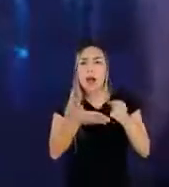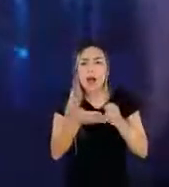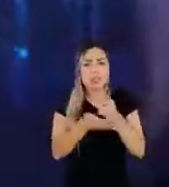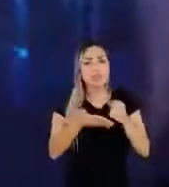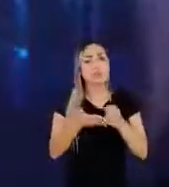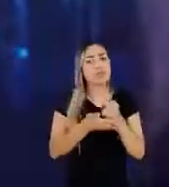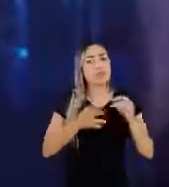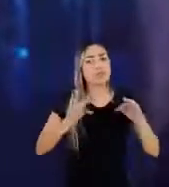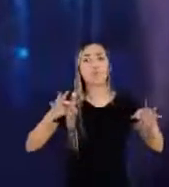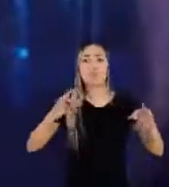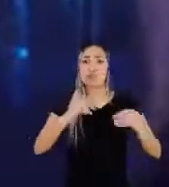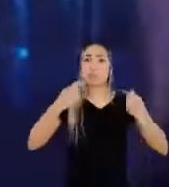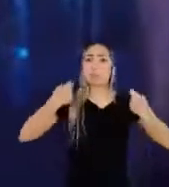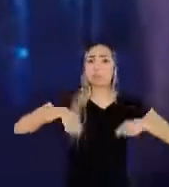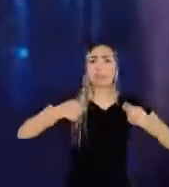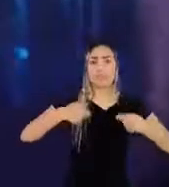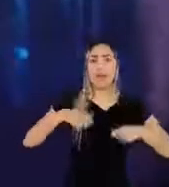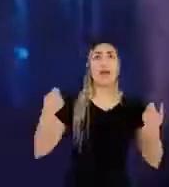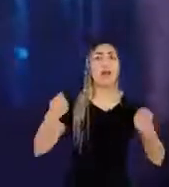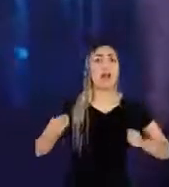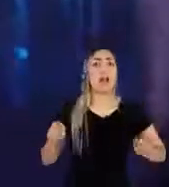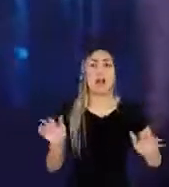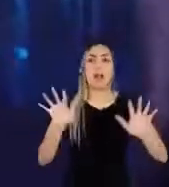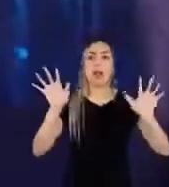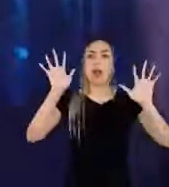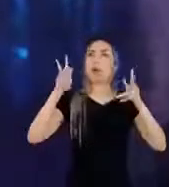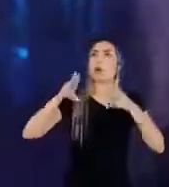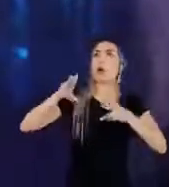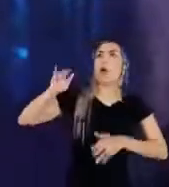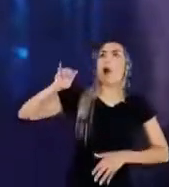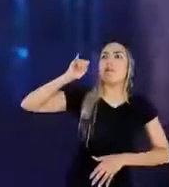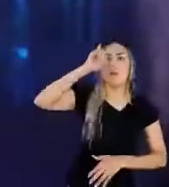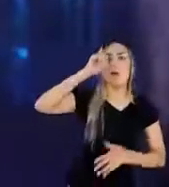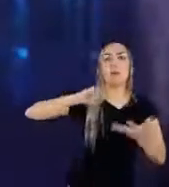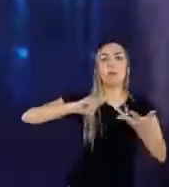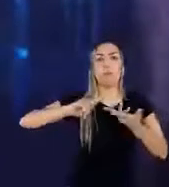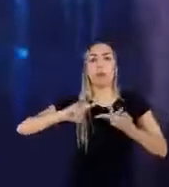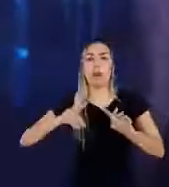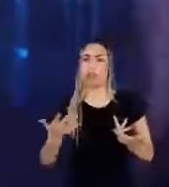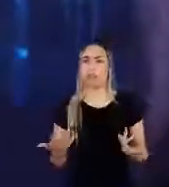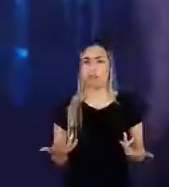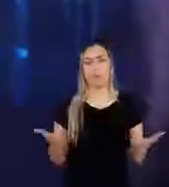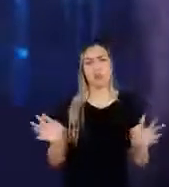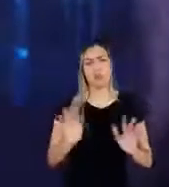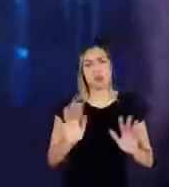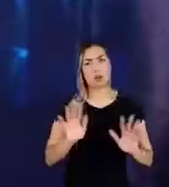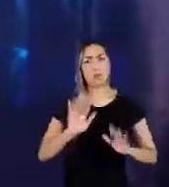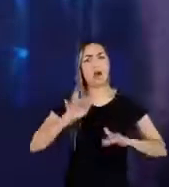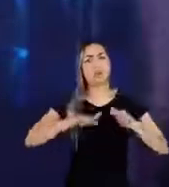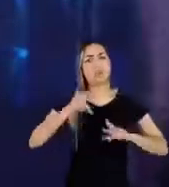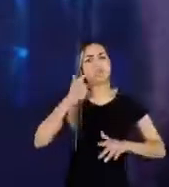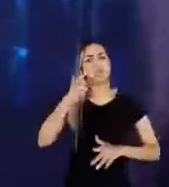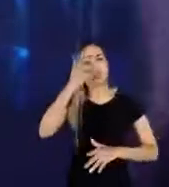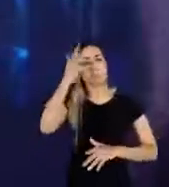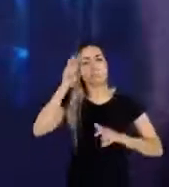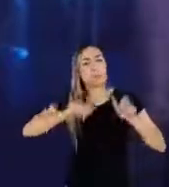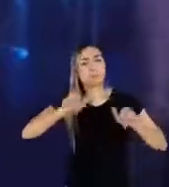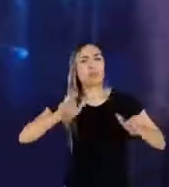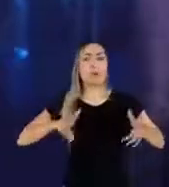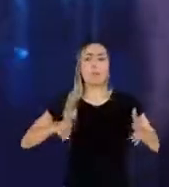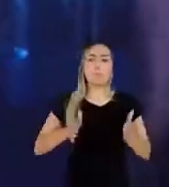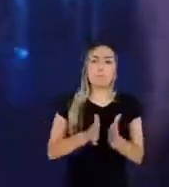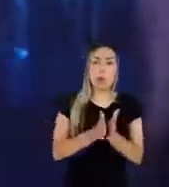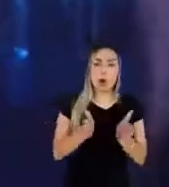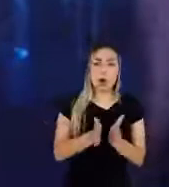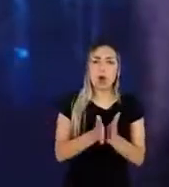Porque não só do ponto de vista das pessoas mais carentes, que têm dificuldade hoje de subsistência, e aqui